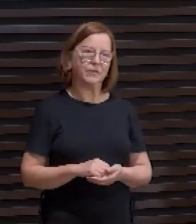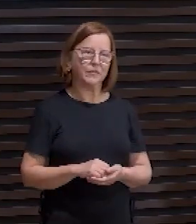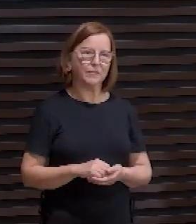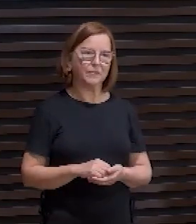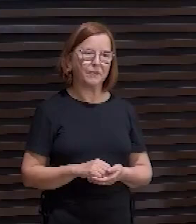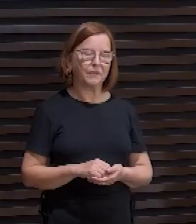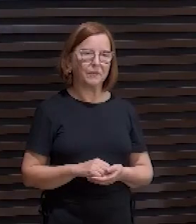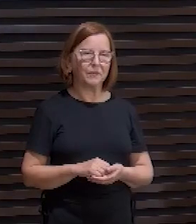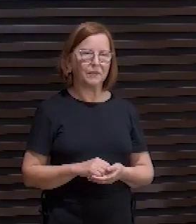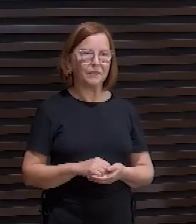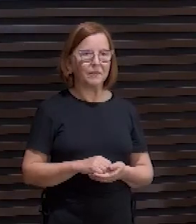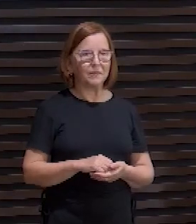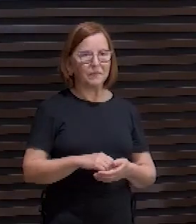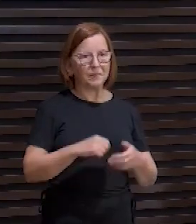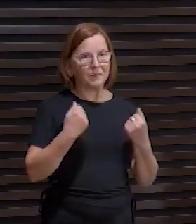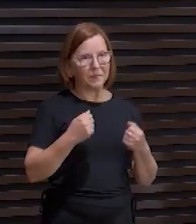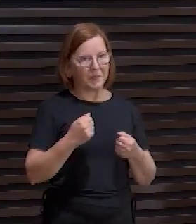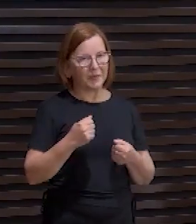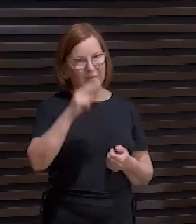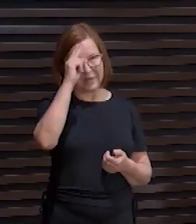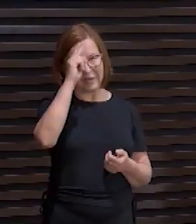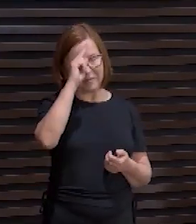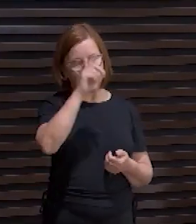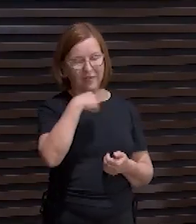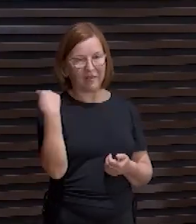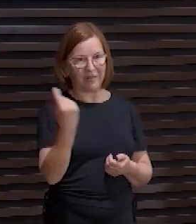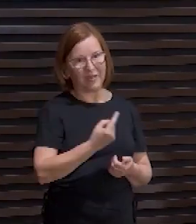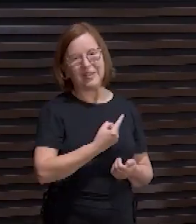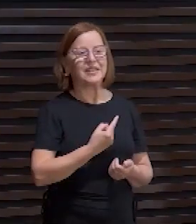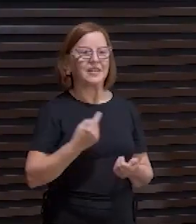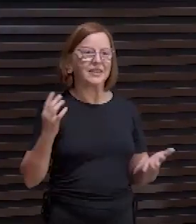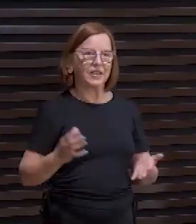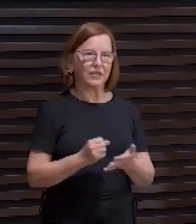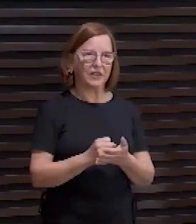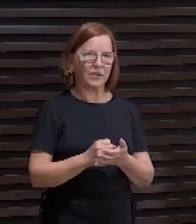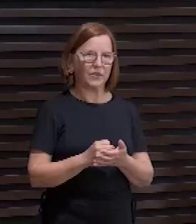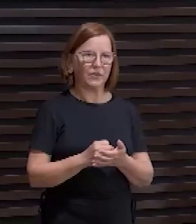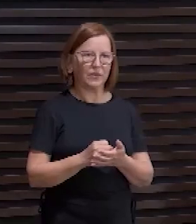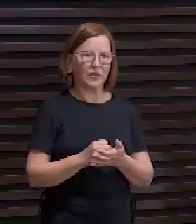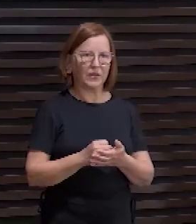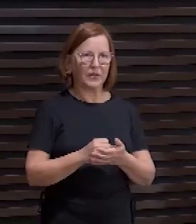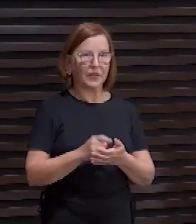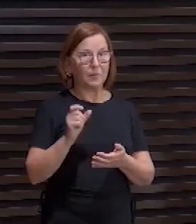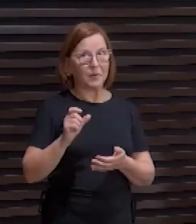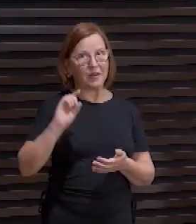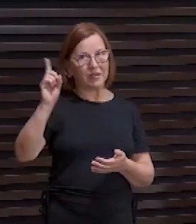em mente a nossa salvação. Para que a semente não seja roubada pelas aves dos